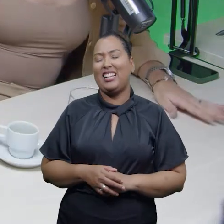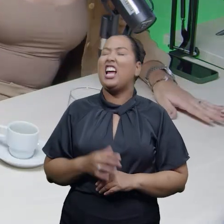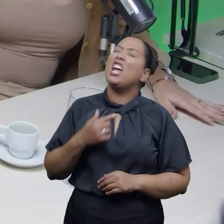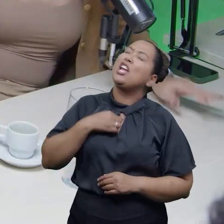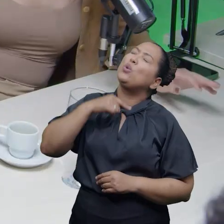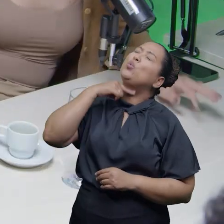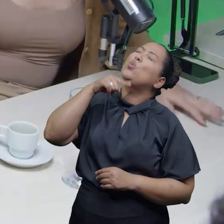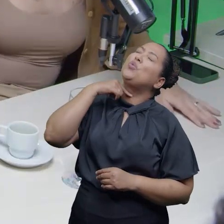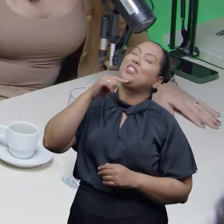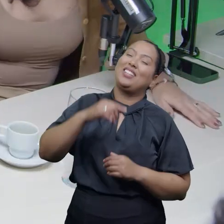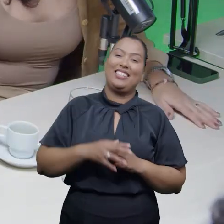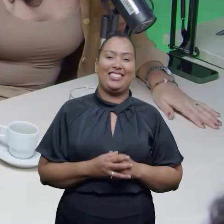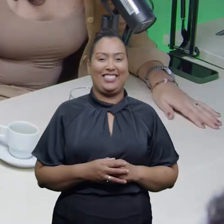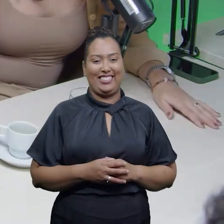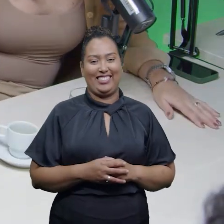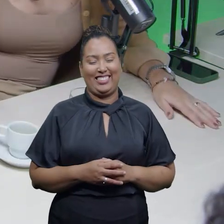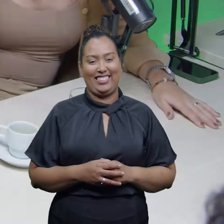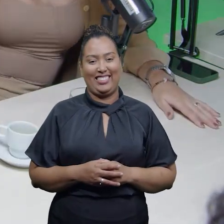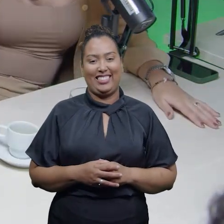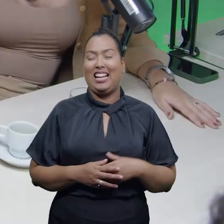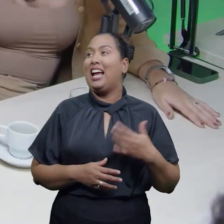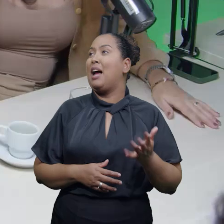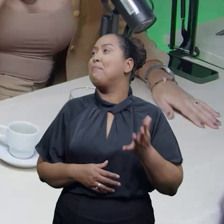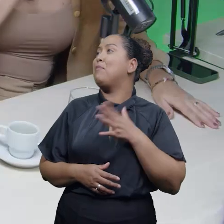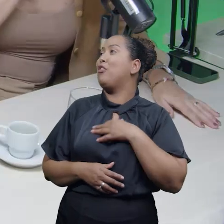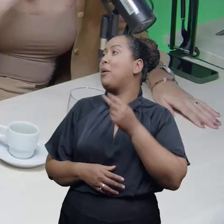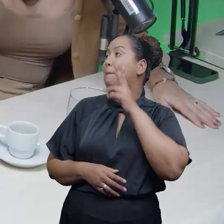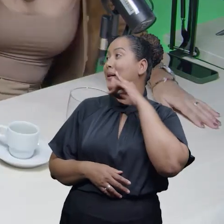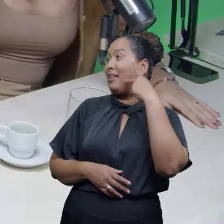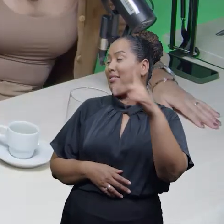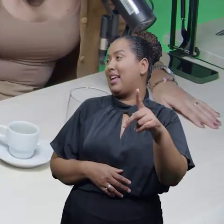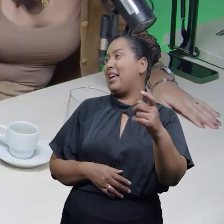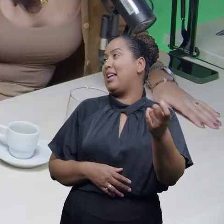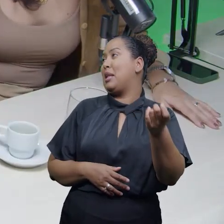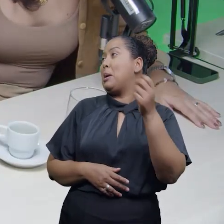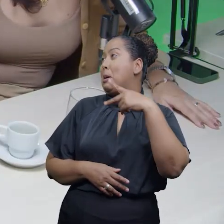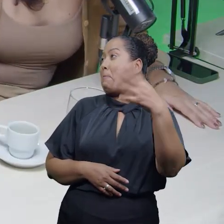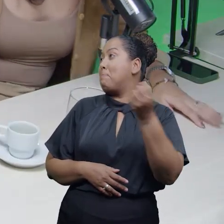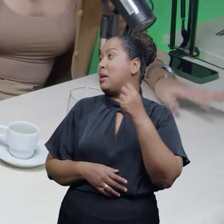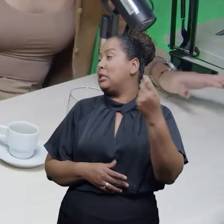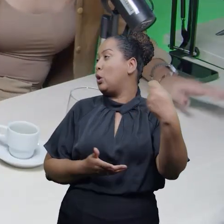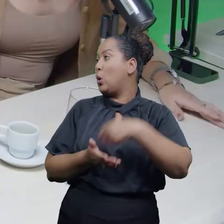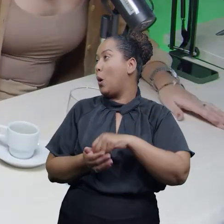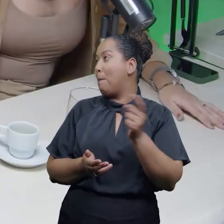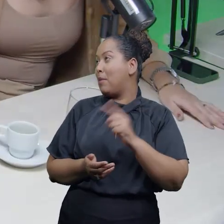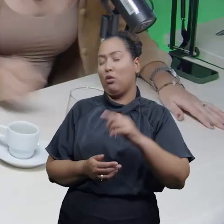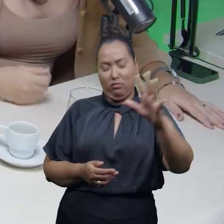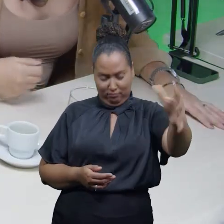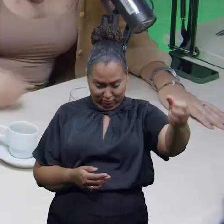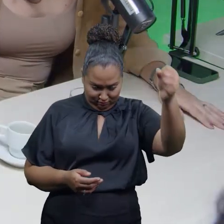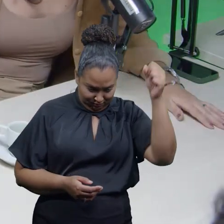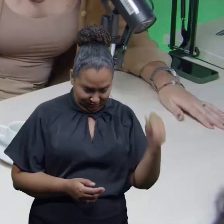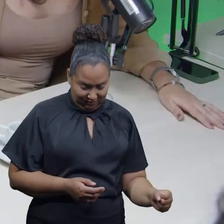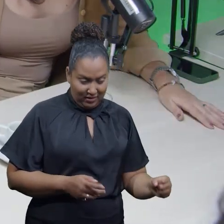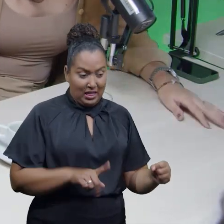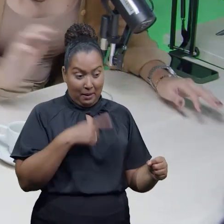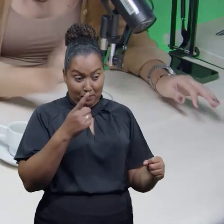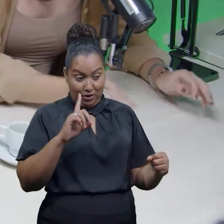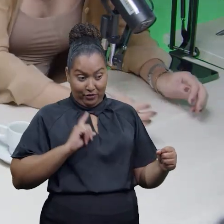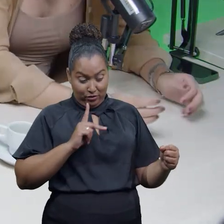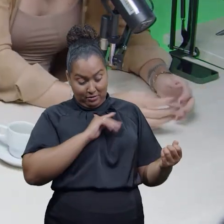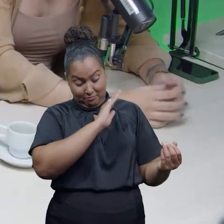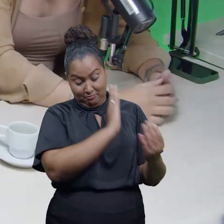ninguém para ser atendido, é que eu tô com uma dúvida. É que o pai do meu filho não tá pagando a pensão, a gente senta aqui também, qualquer coisa, manda